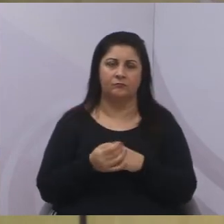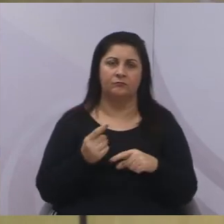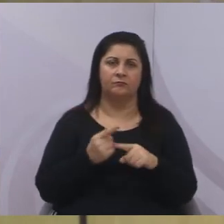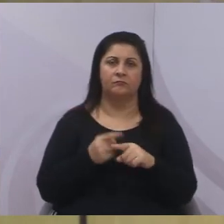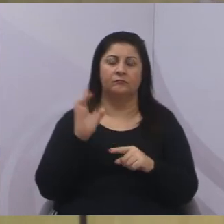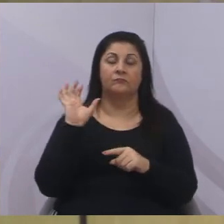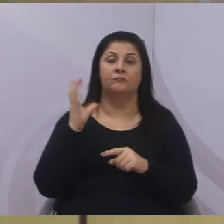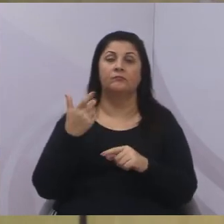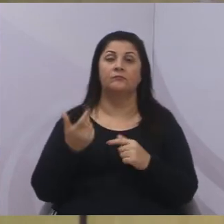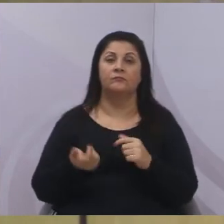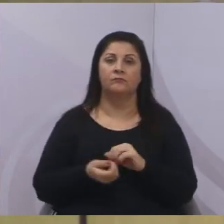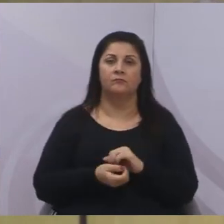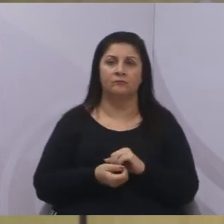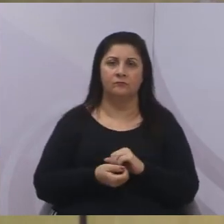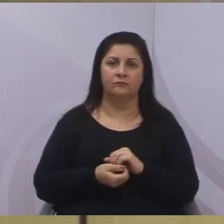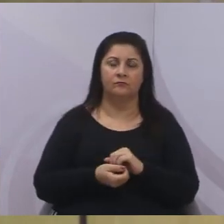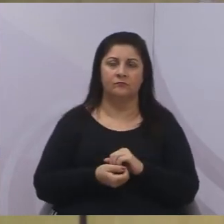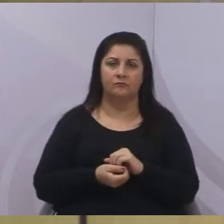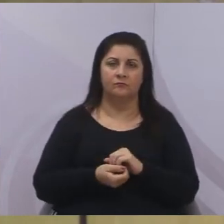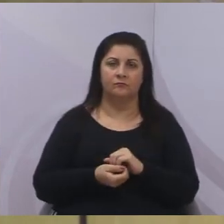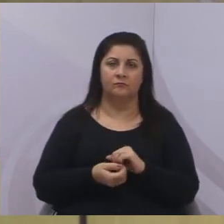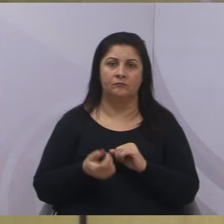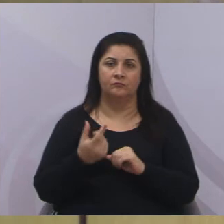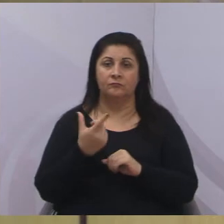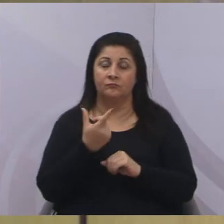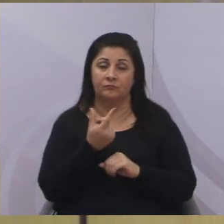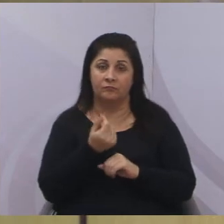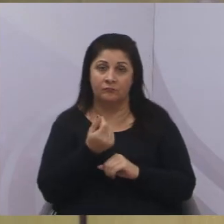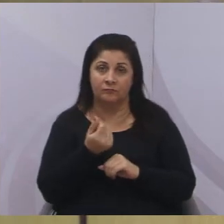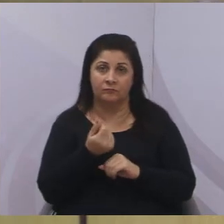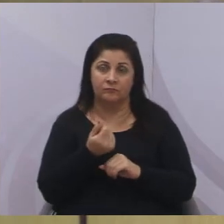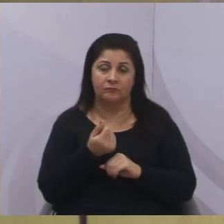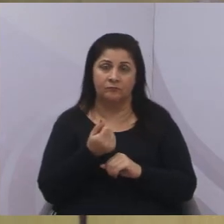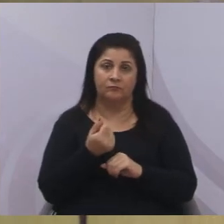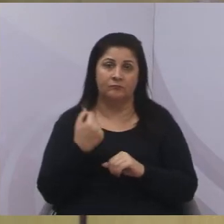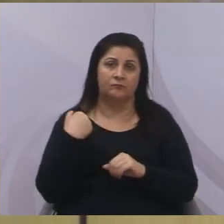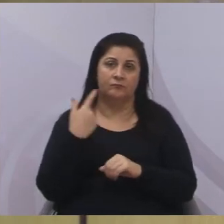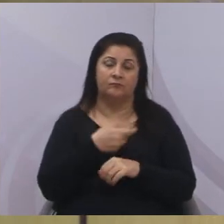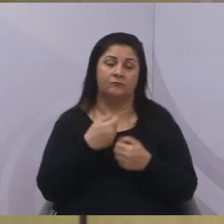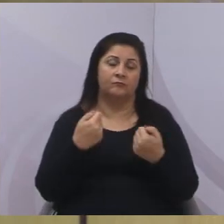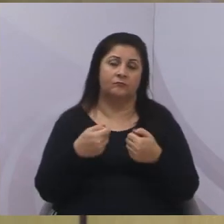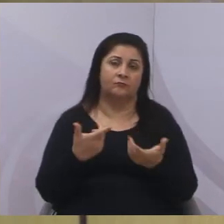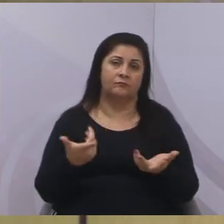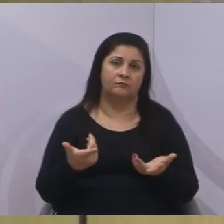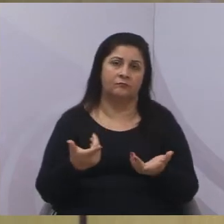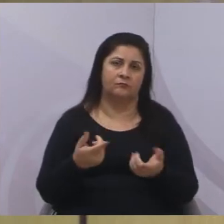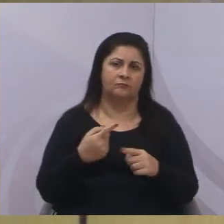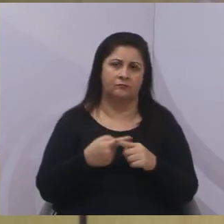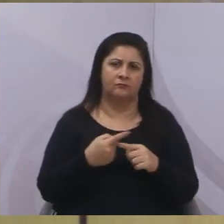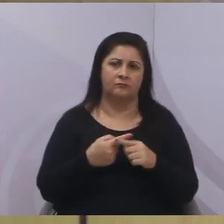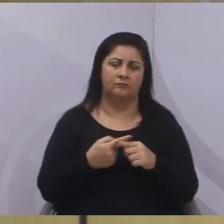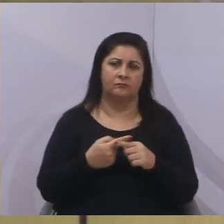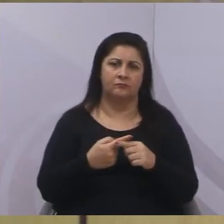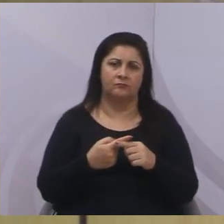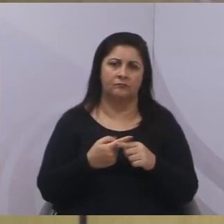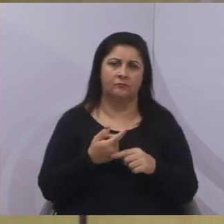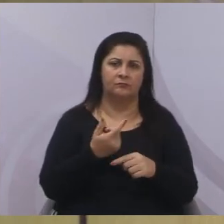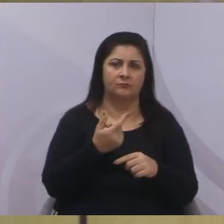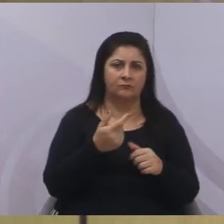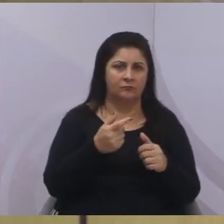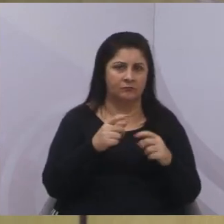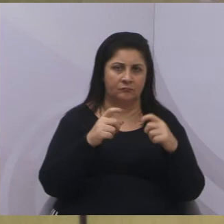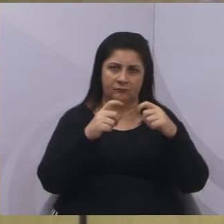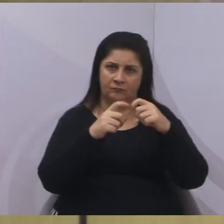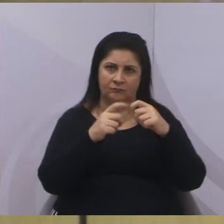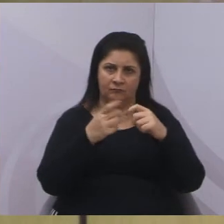é um recurso próprio que a gente tem que aplicar, porque o médico ele não quer ganhar uma tabela de 2011,